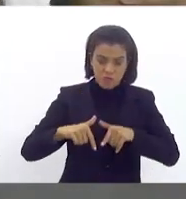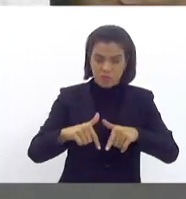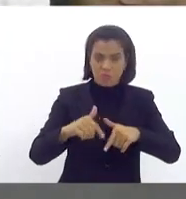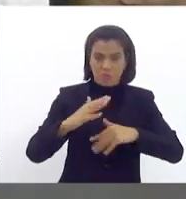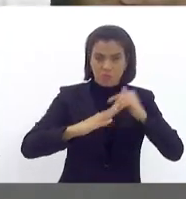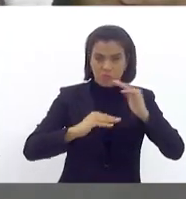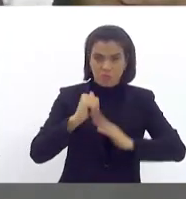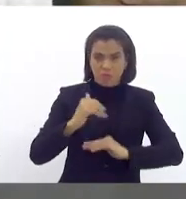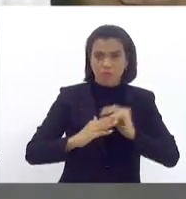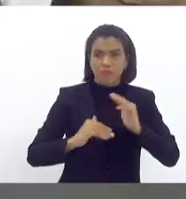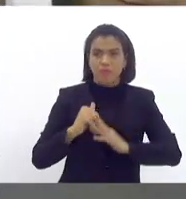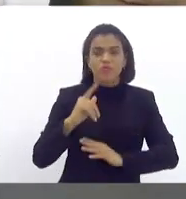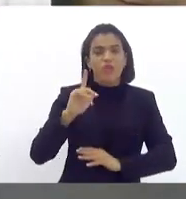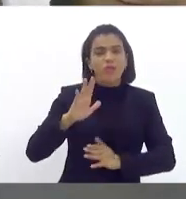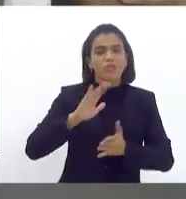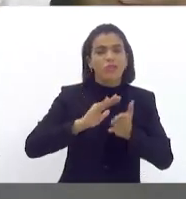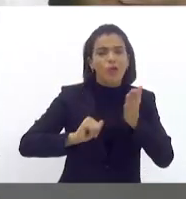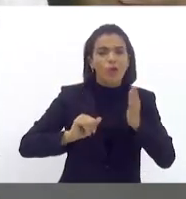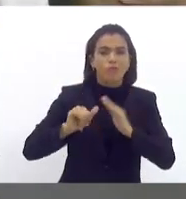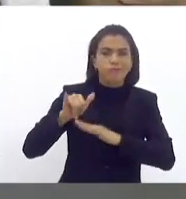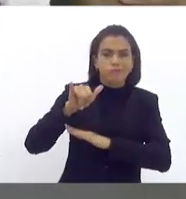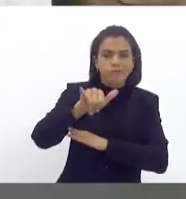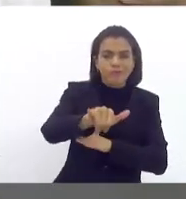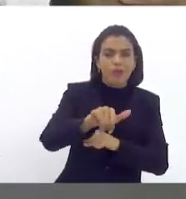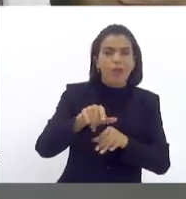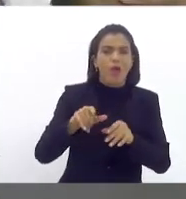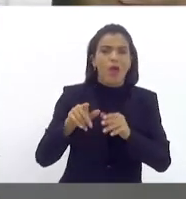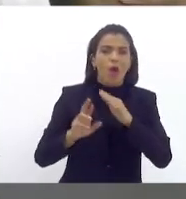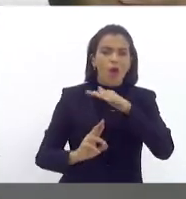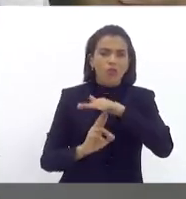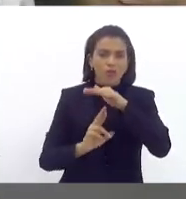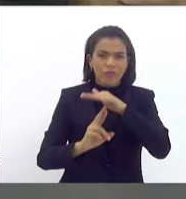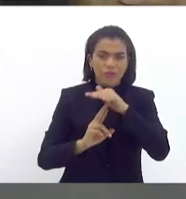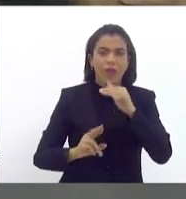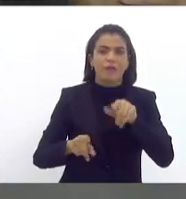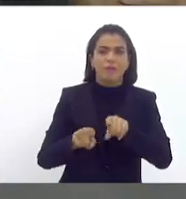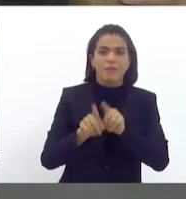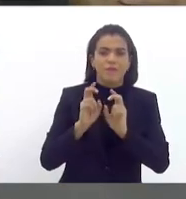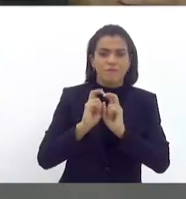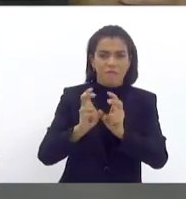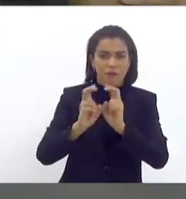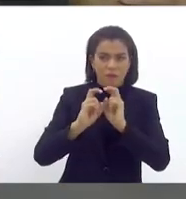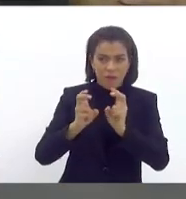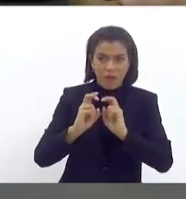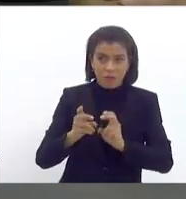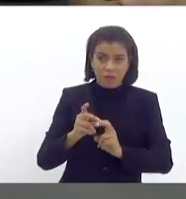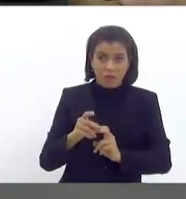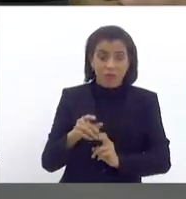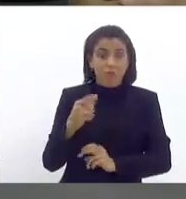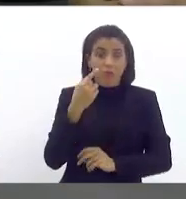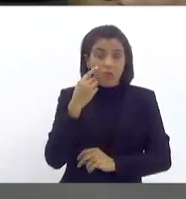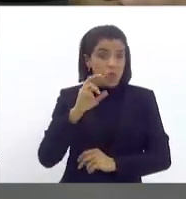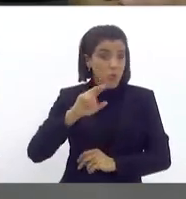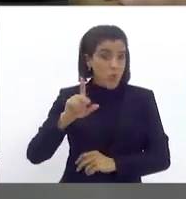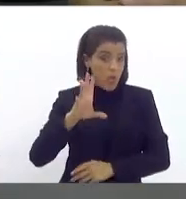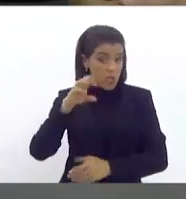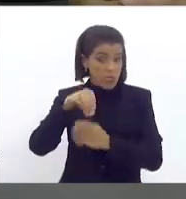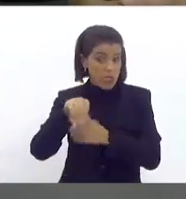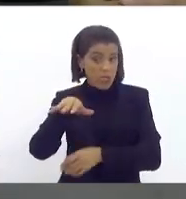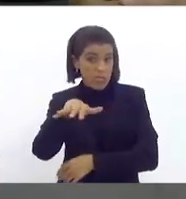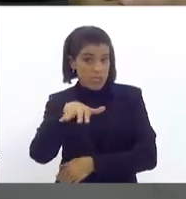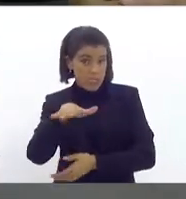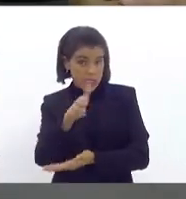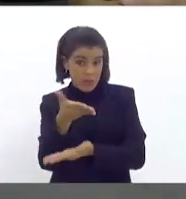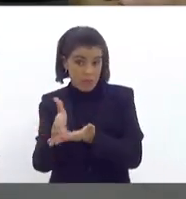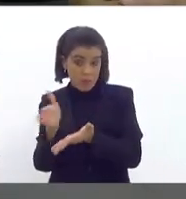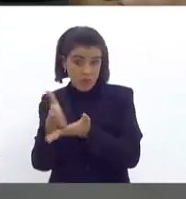tirou construção civil, aeroporto, porto, estaleiro, terminal rodoviário, ferroviário, produção de óleo e gás. Como quem diz, não é destes resíduos que a